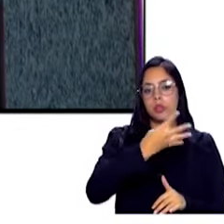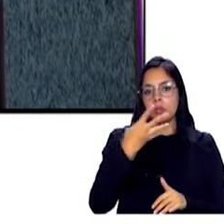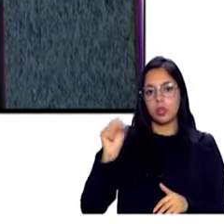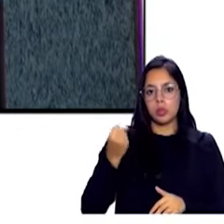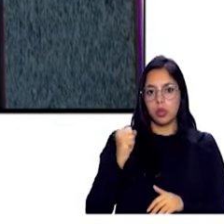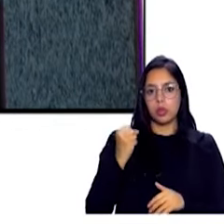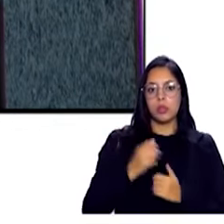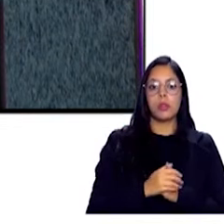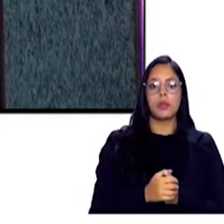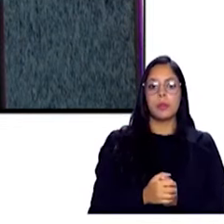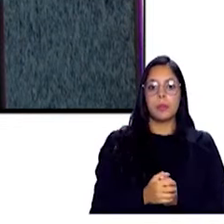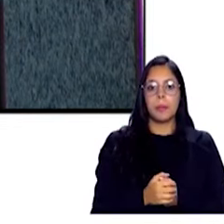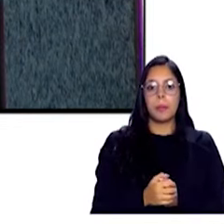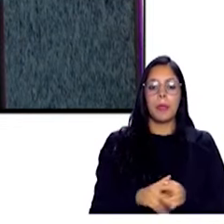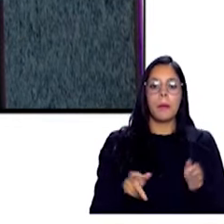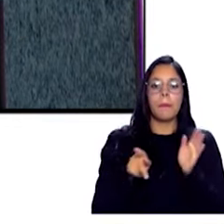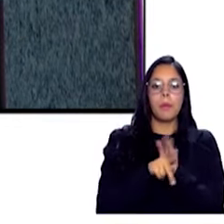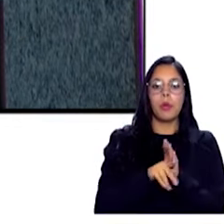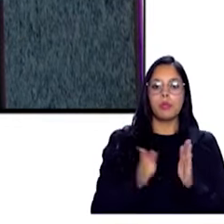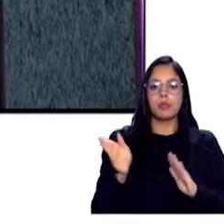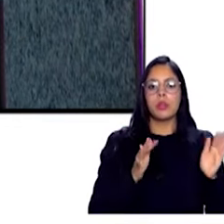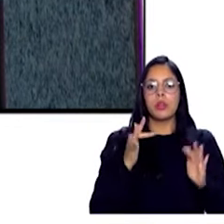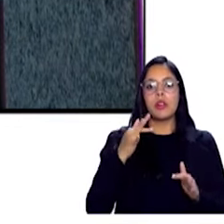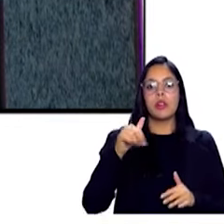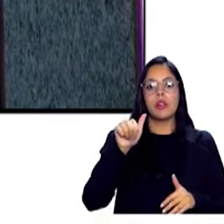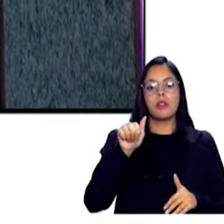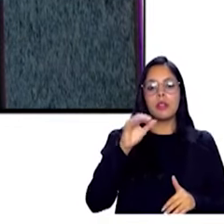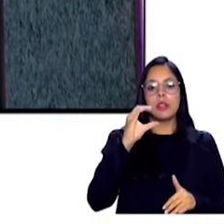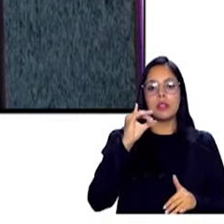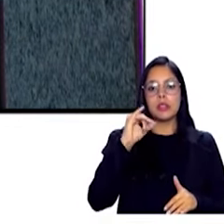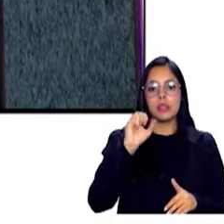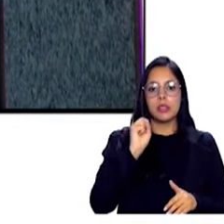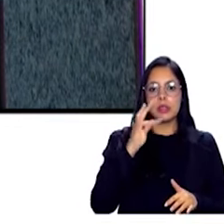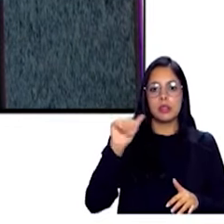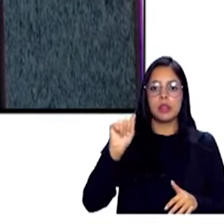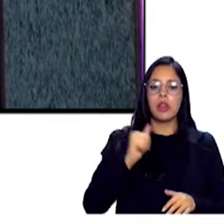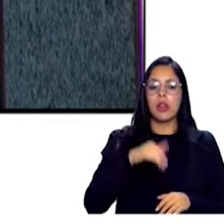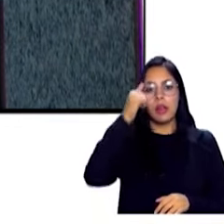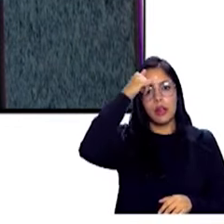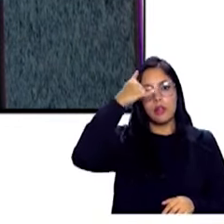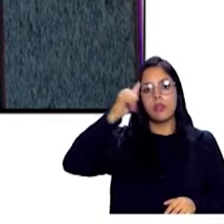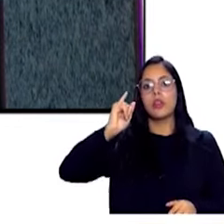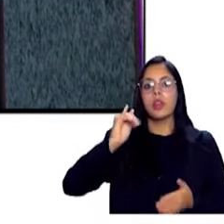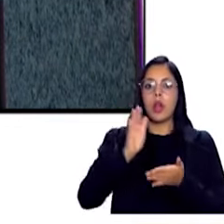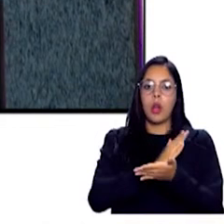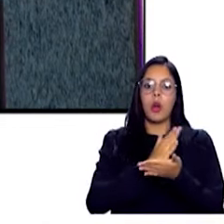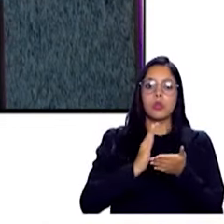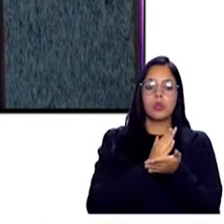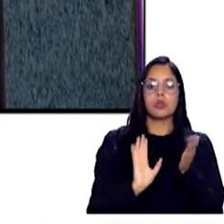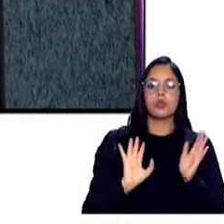do período fascista ela evita aquelas situações